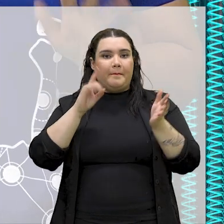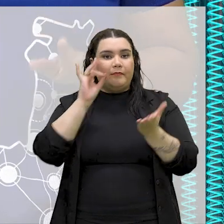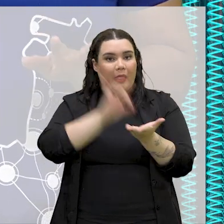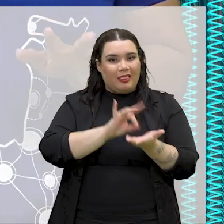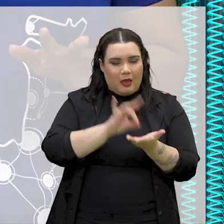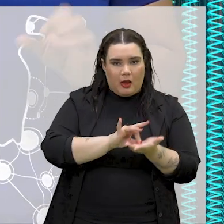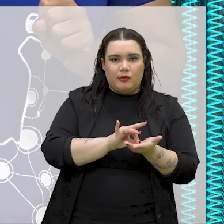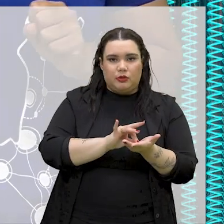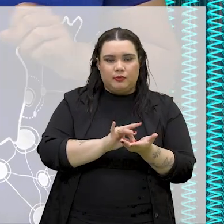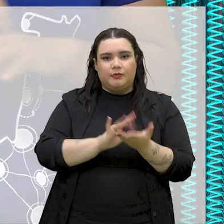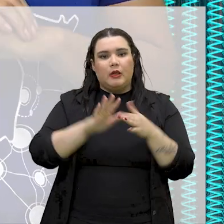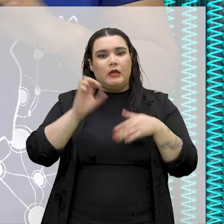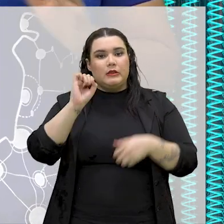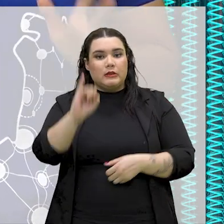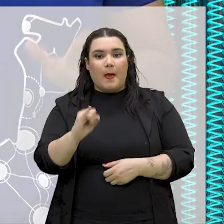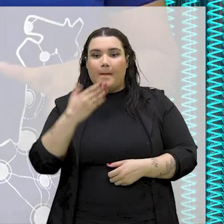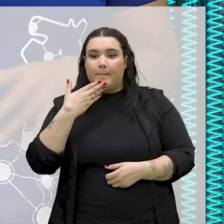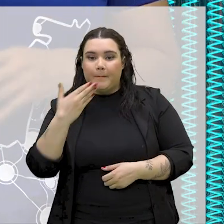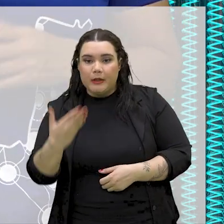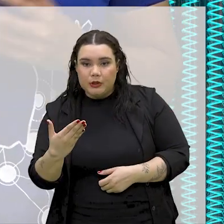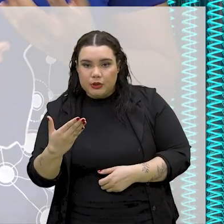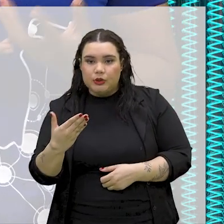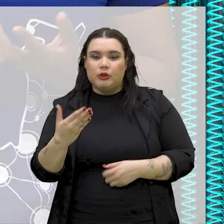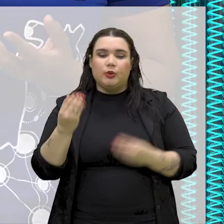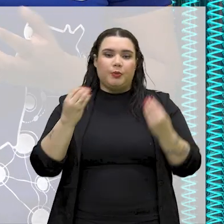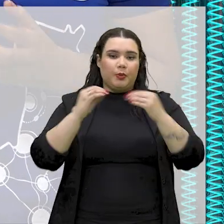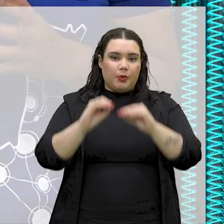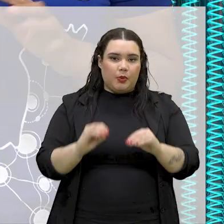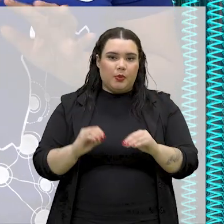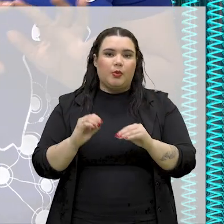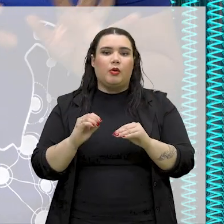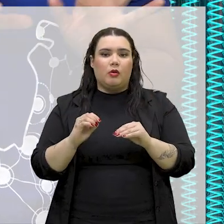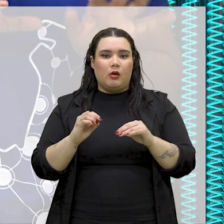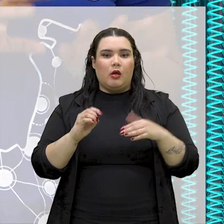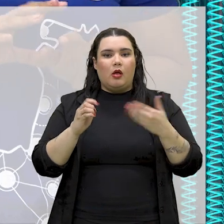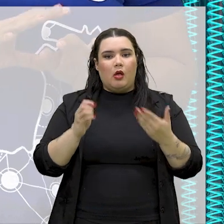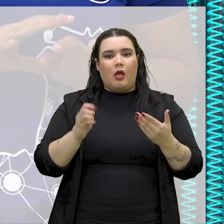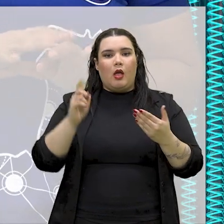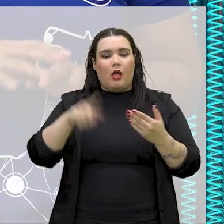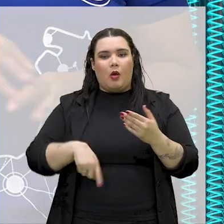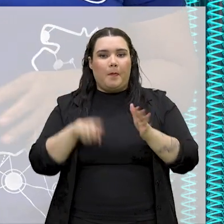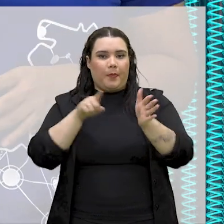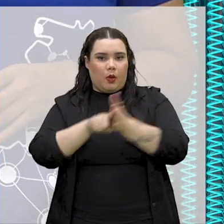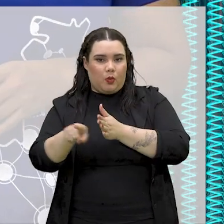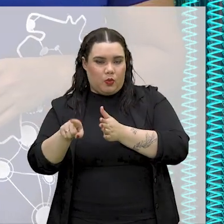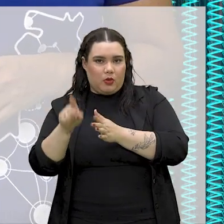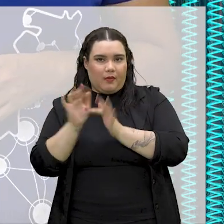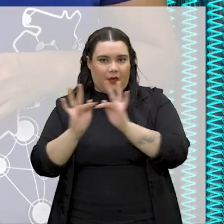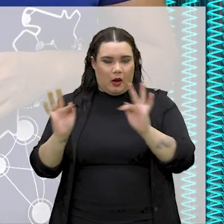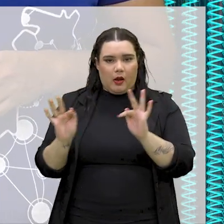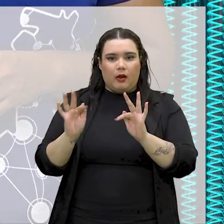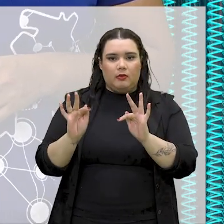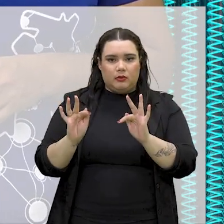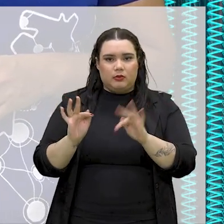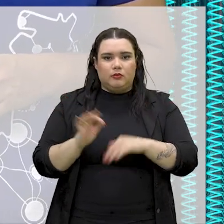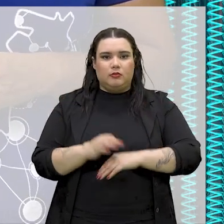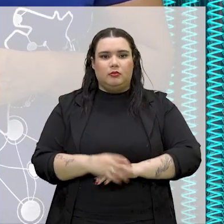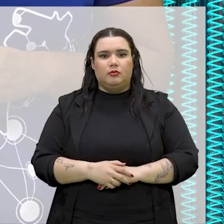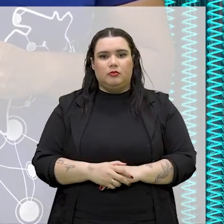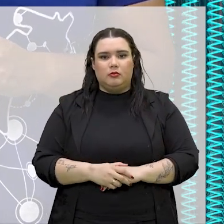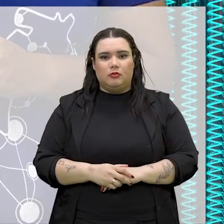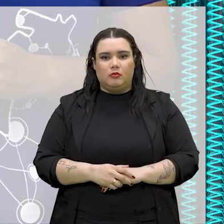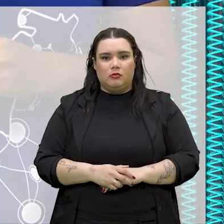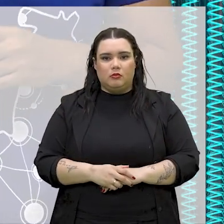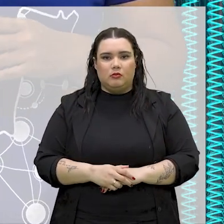em geral, tá? Nos pedidos de forma mais educada, ele vem em forma de pergunta. Can I have a